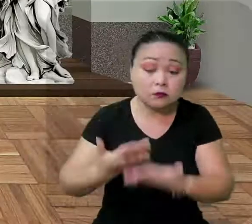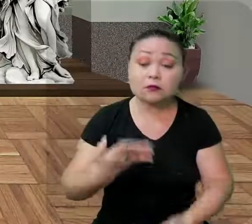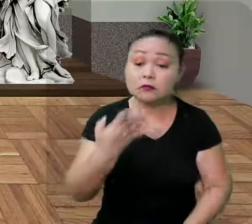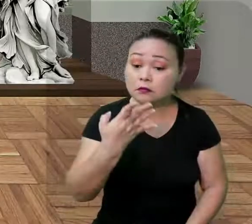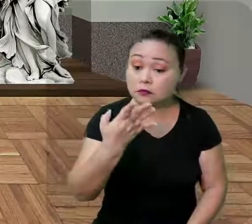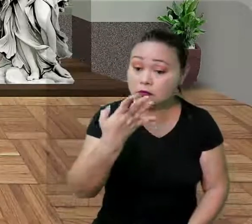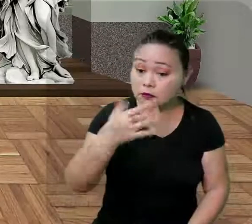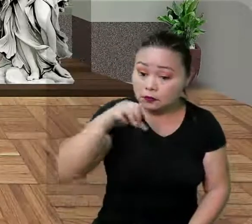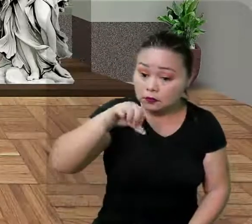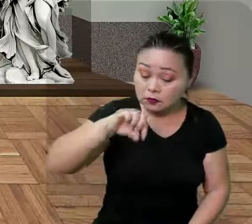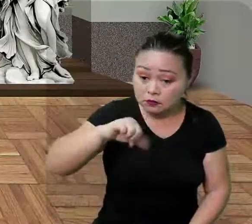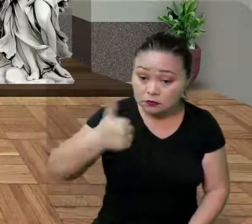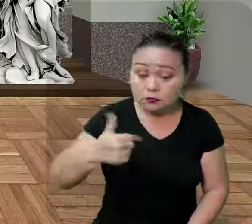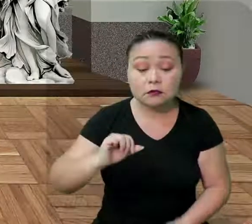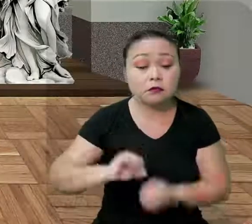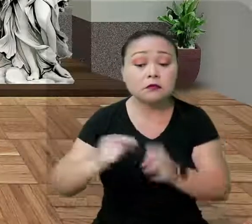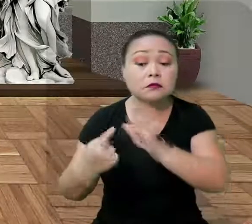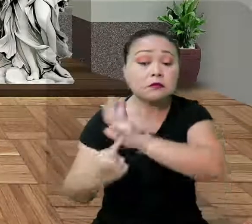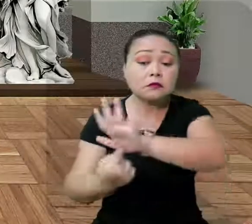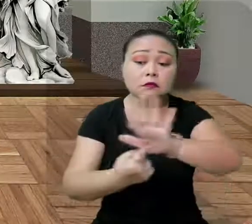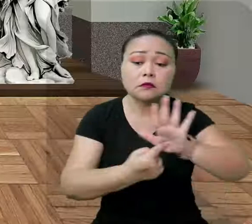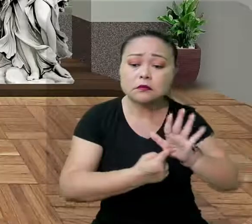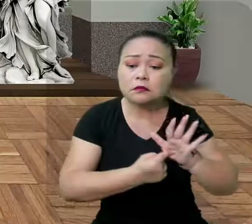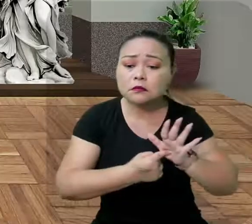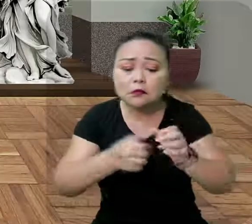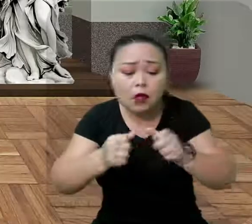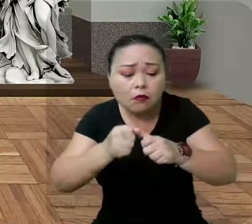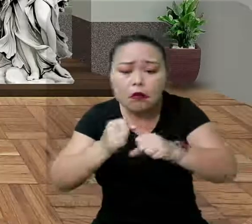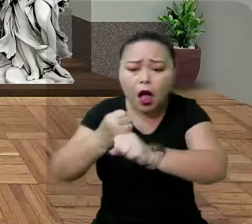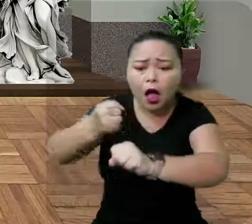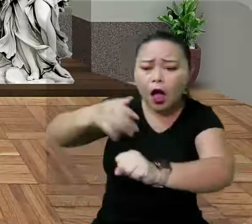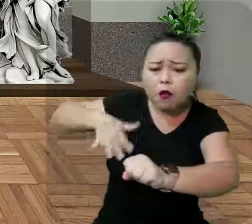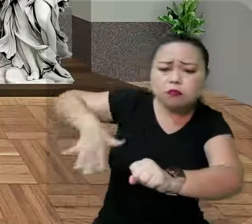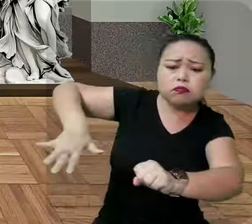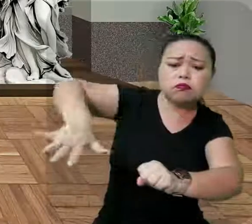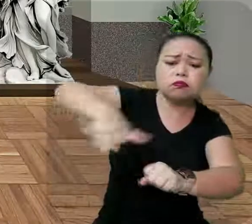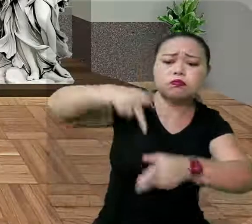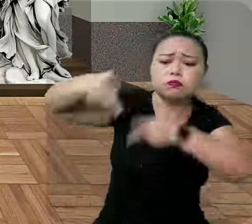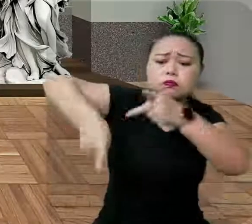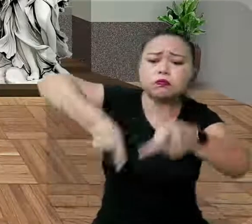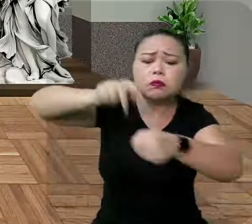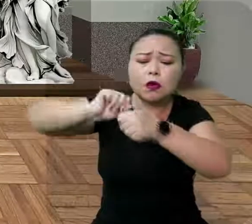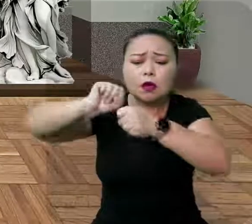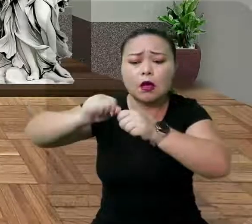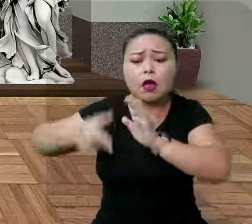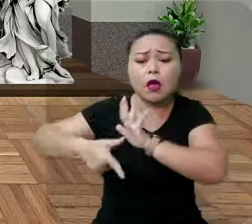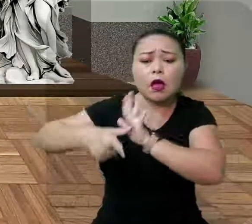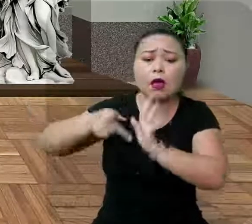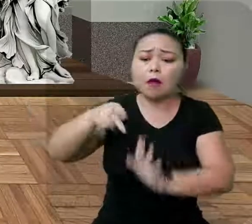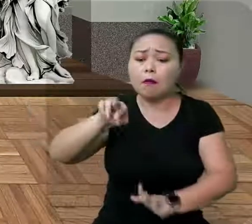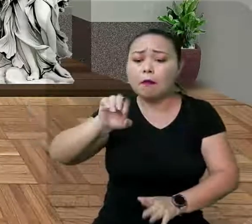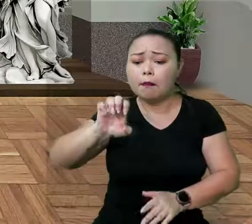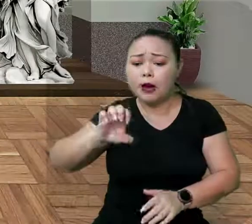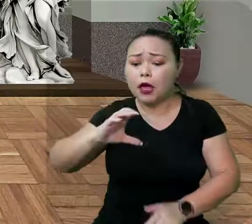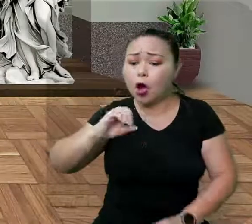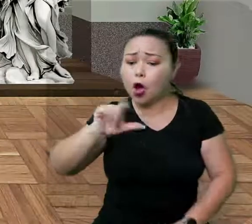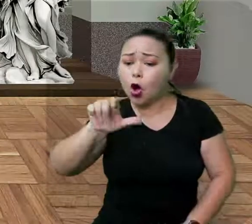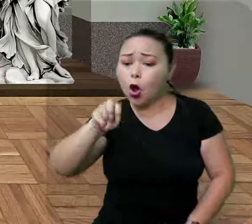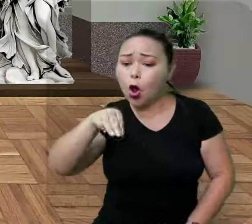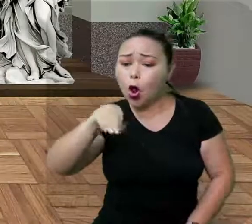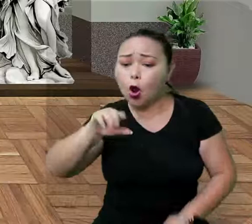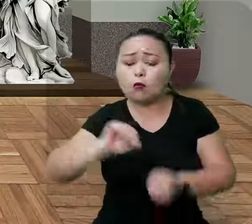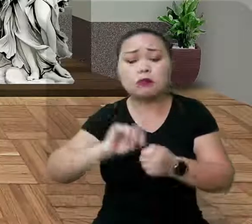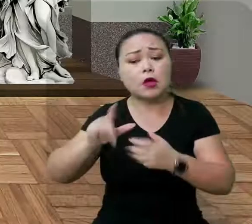9.1 ela retrata toda essa dimensão das civilizações pré-colombianas a